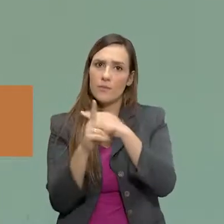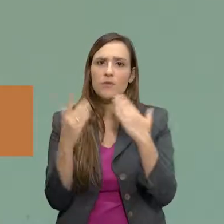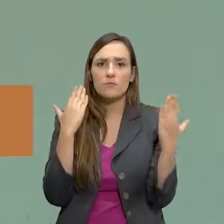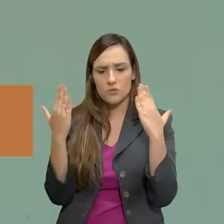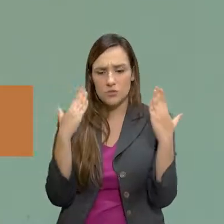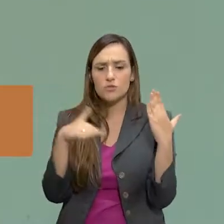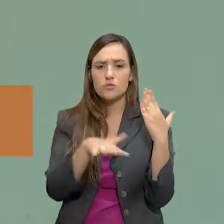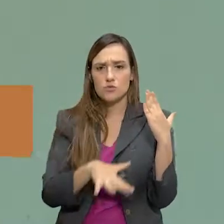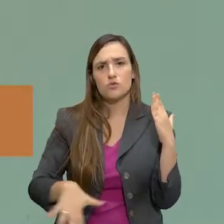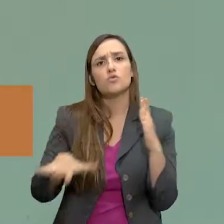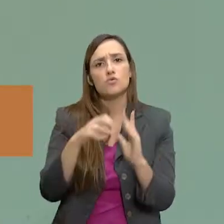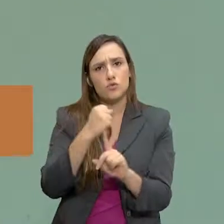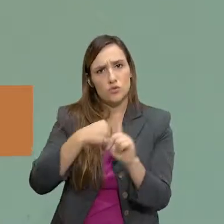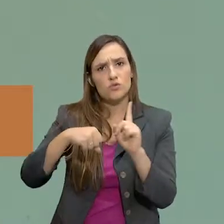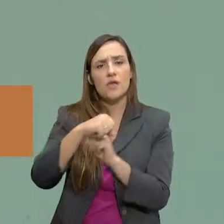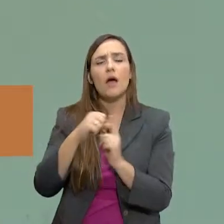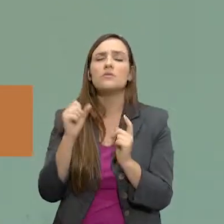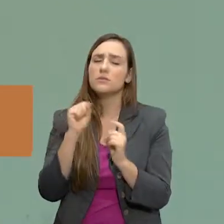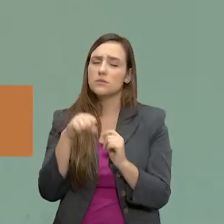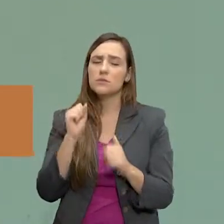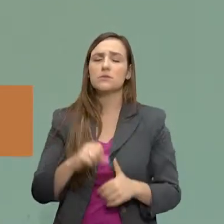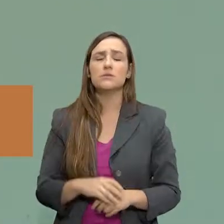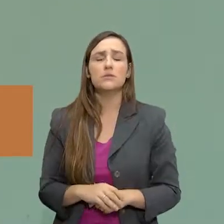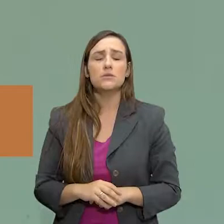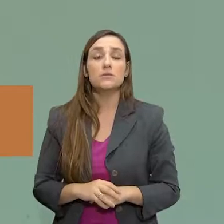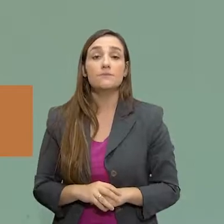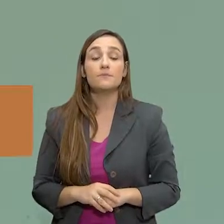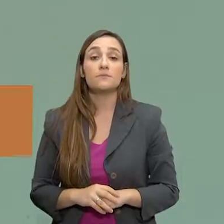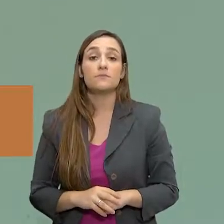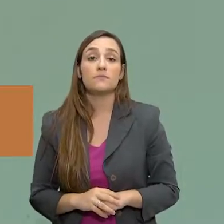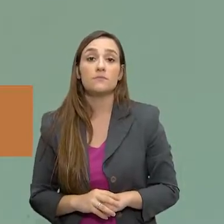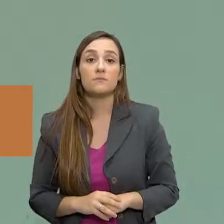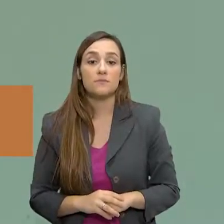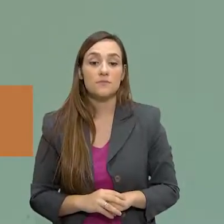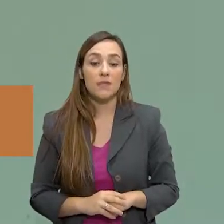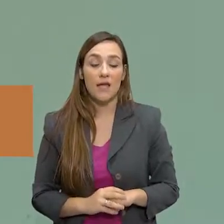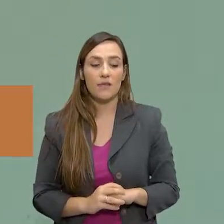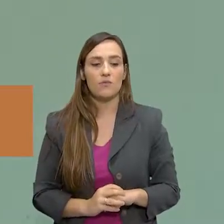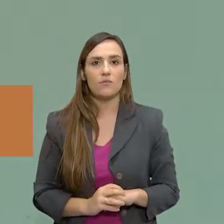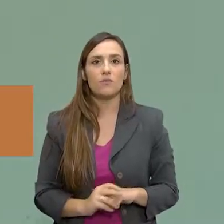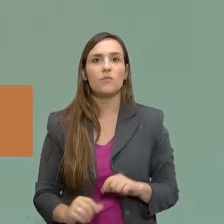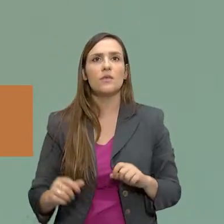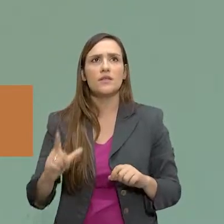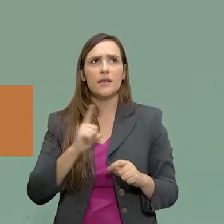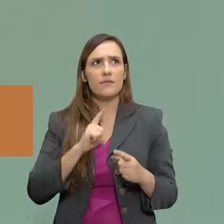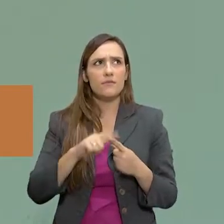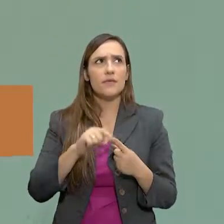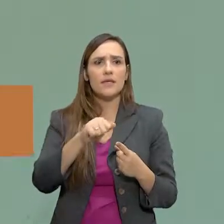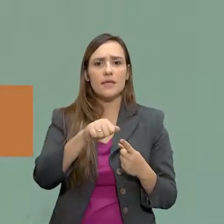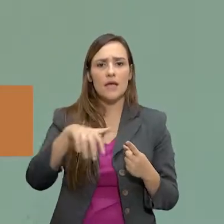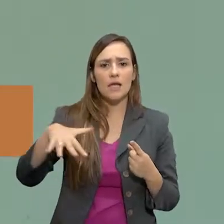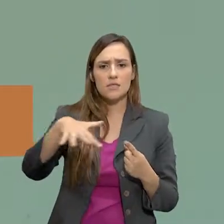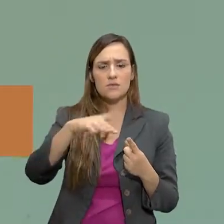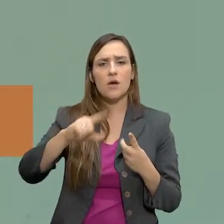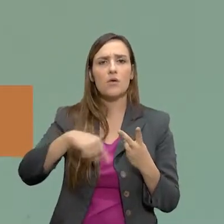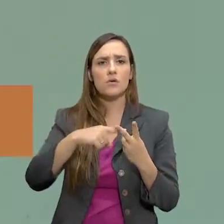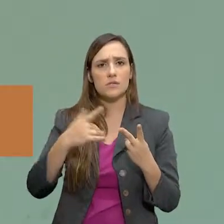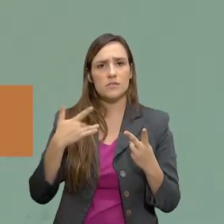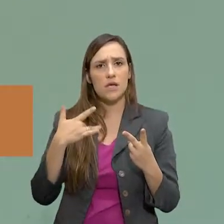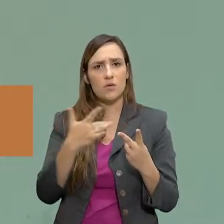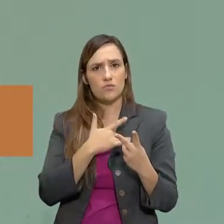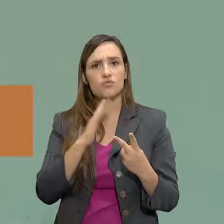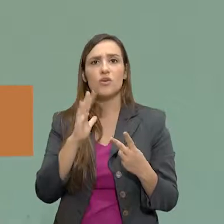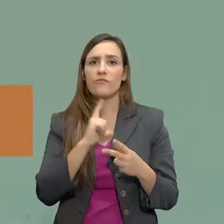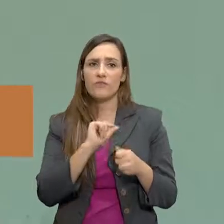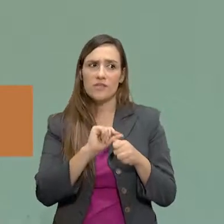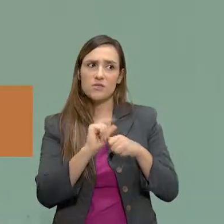bem importante. E nós tentamos, naquele momento, nos aproximar de quem estava com as portas abertas. Então, a saúde e a assistência social